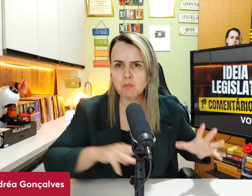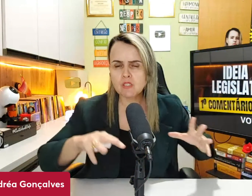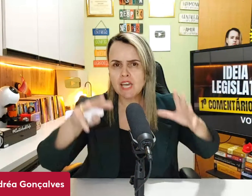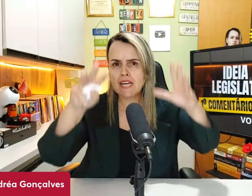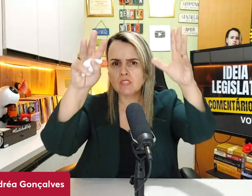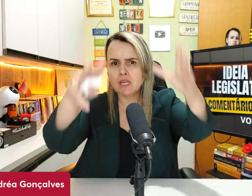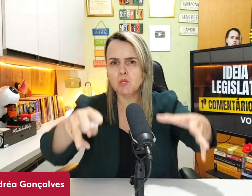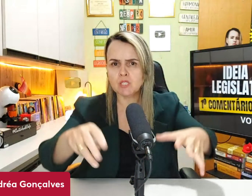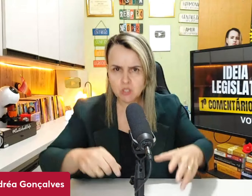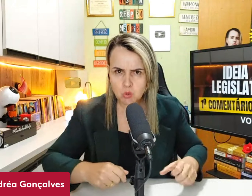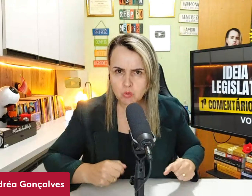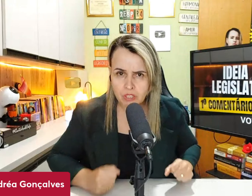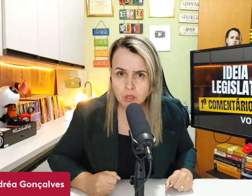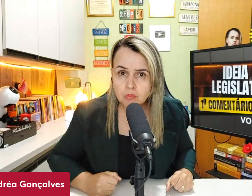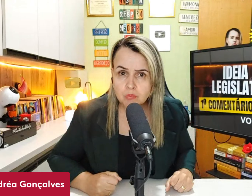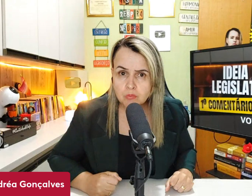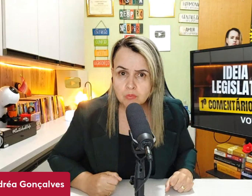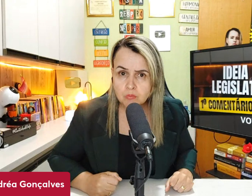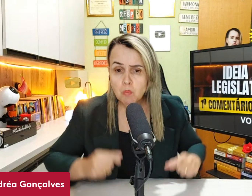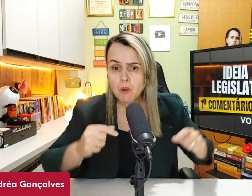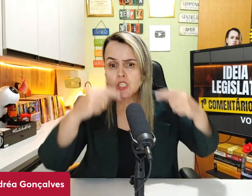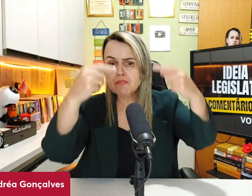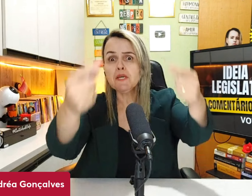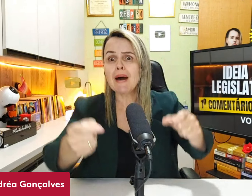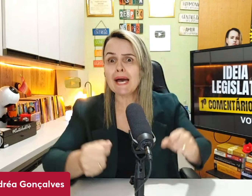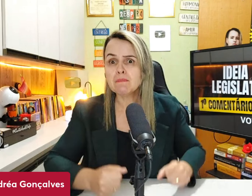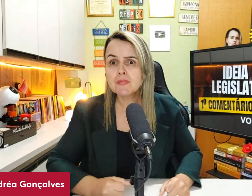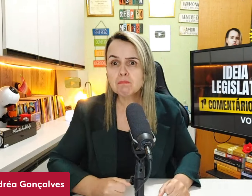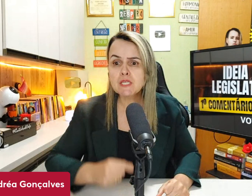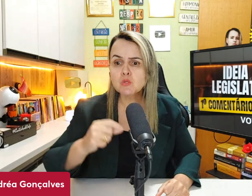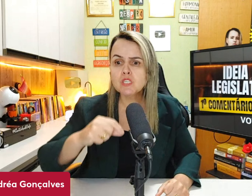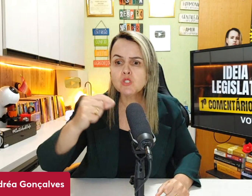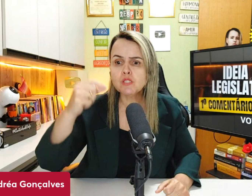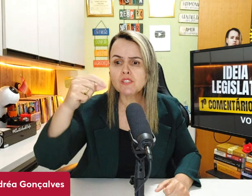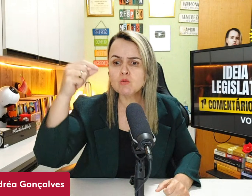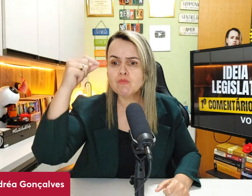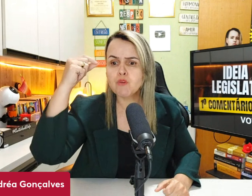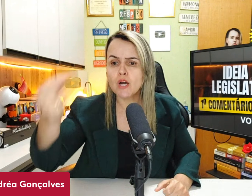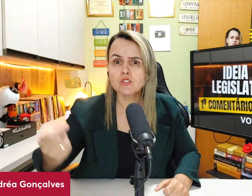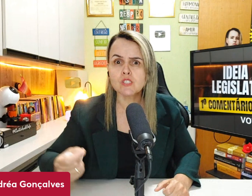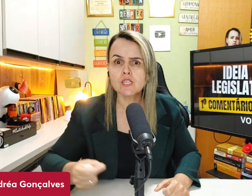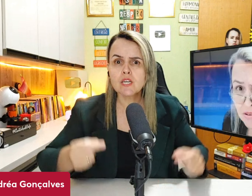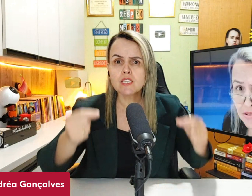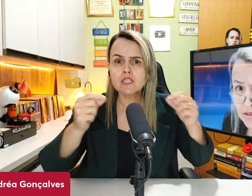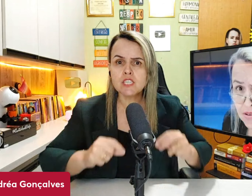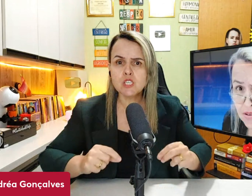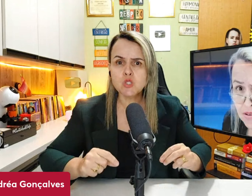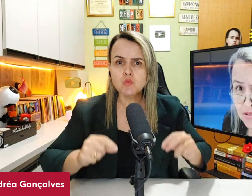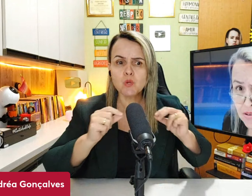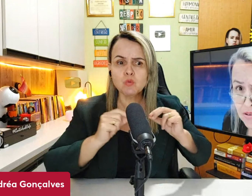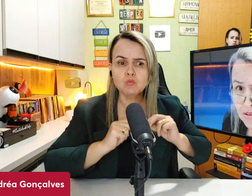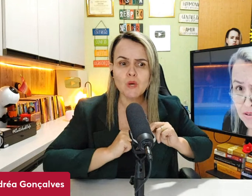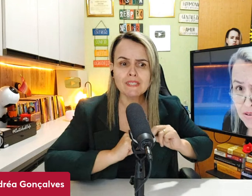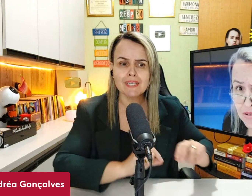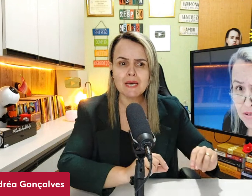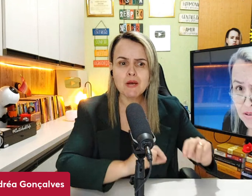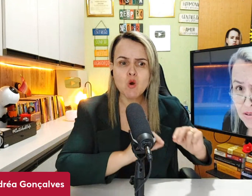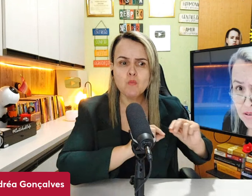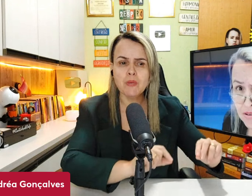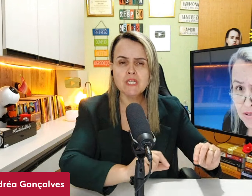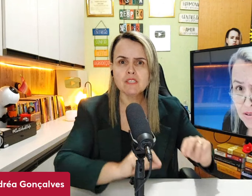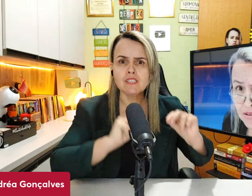falando que pode ser ato de sabotagem do governo não pode afirmar mas os indícios são fortes que existe um uma